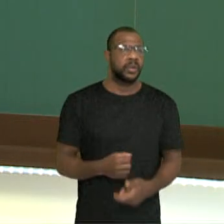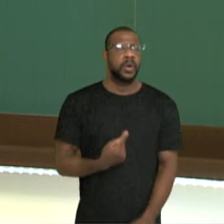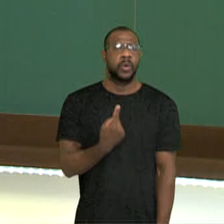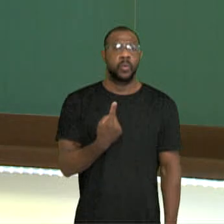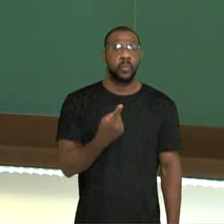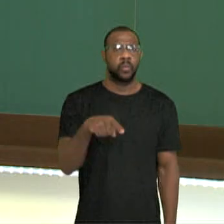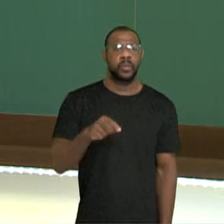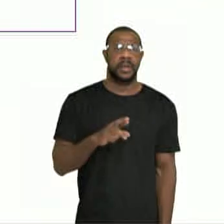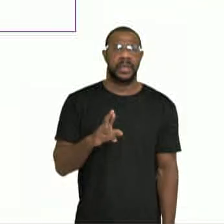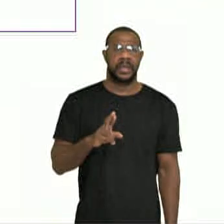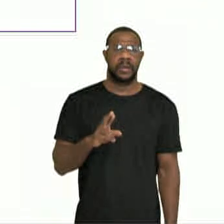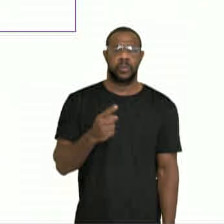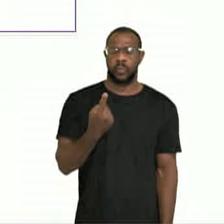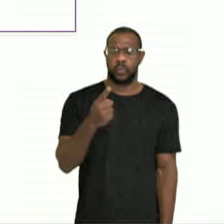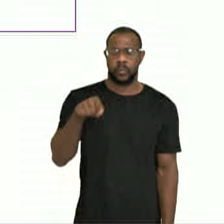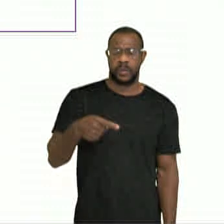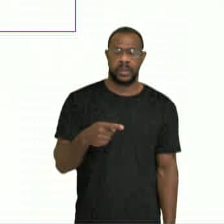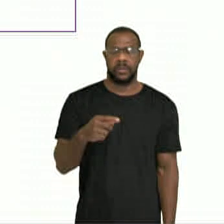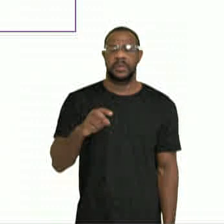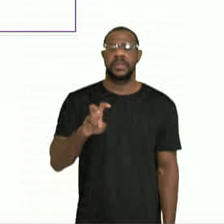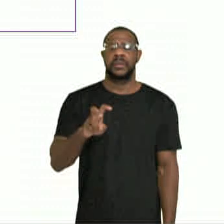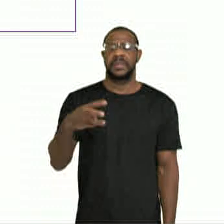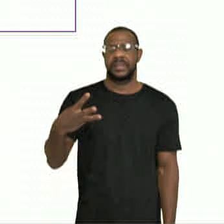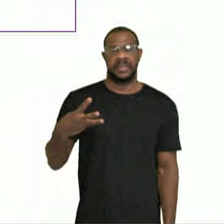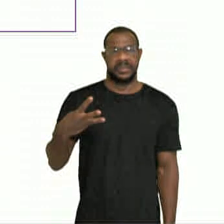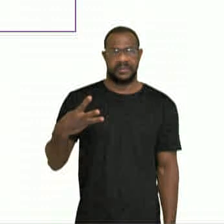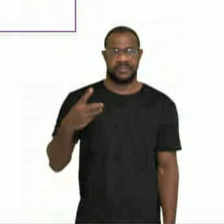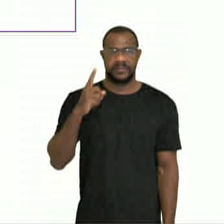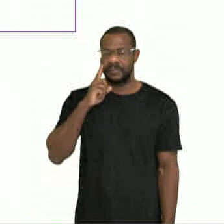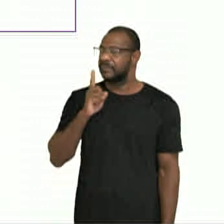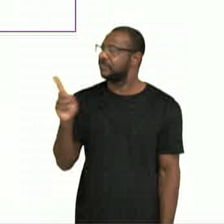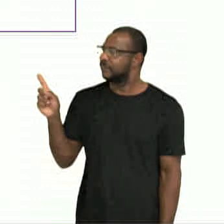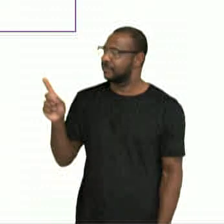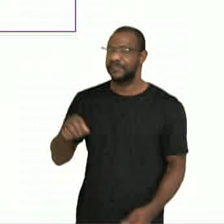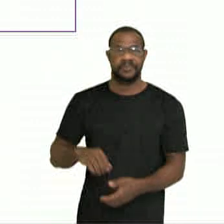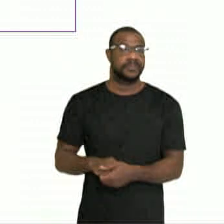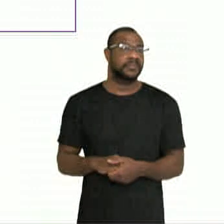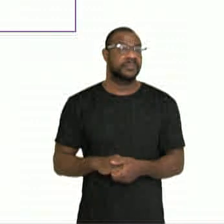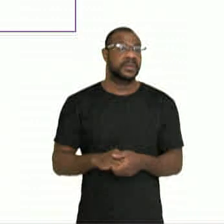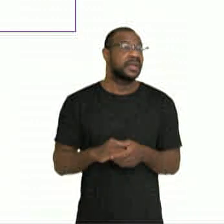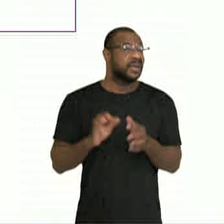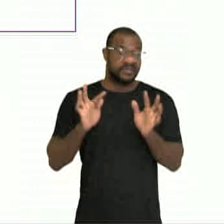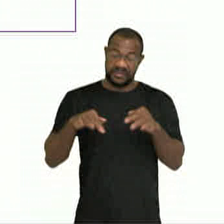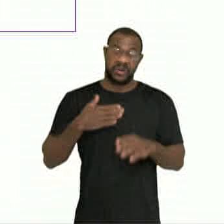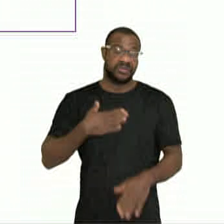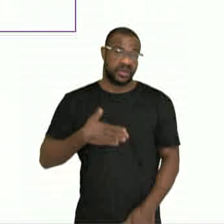1,53. Somando com o capital, portanto, no final de agosto, ele tem R$